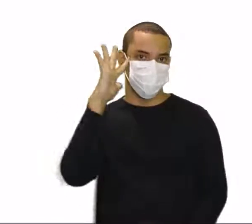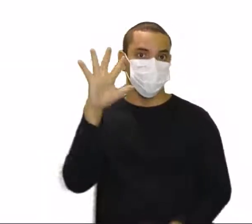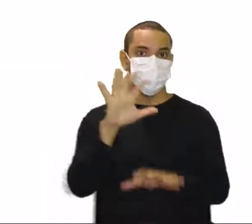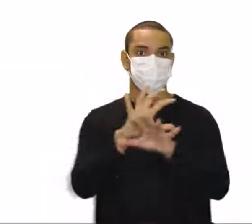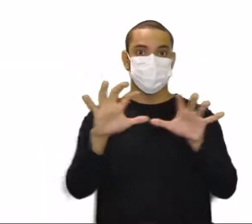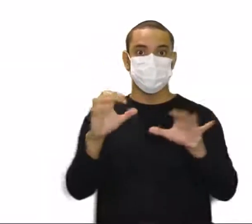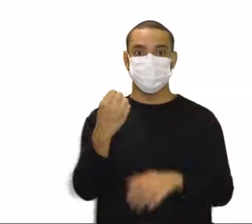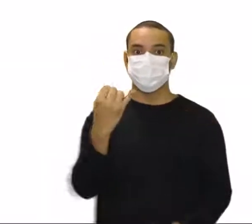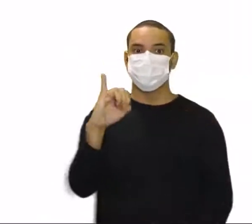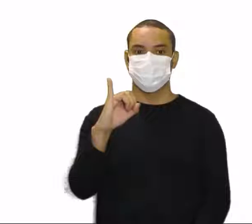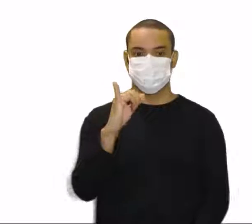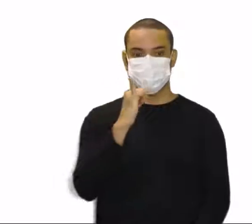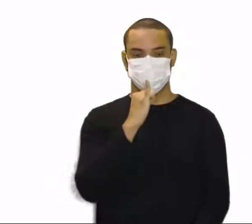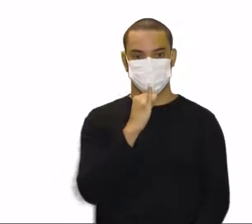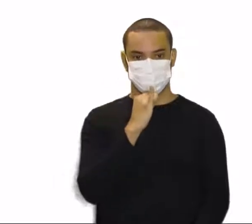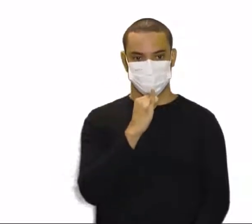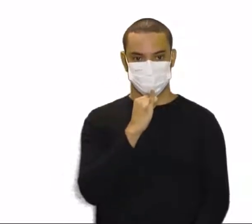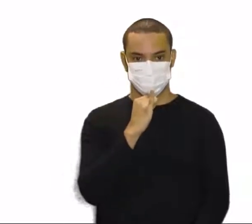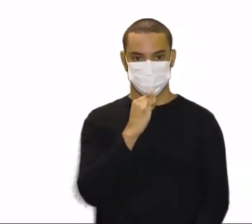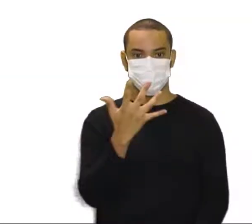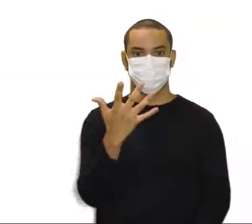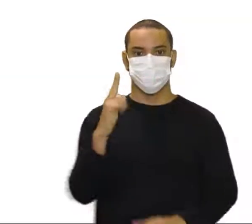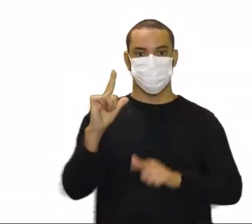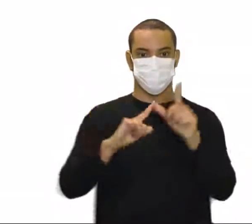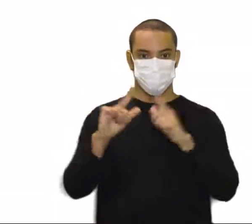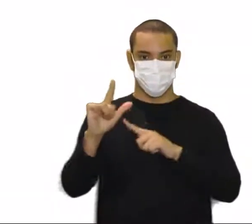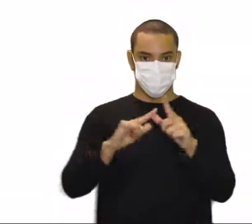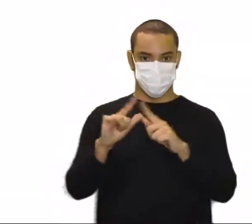se essa estrela,